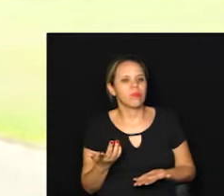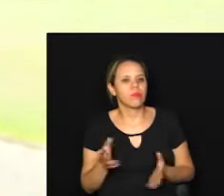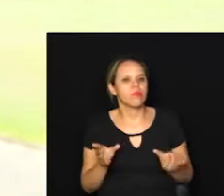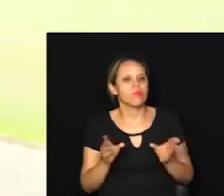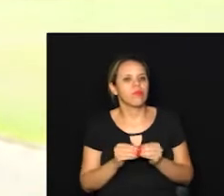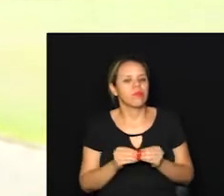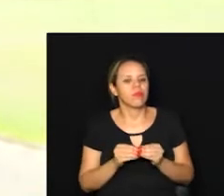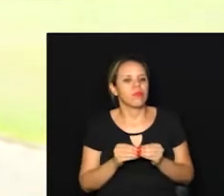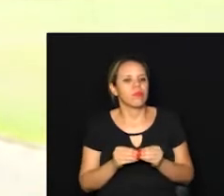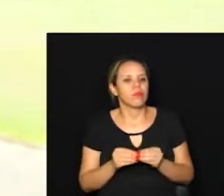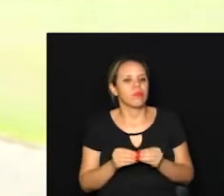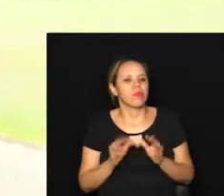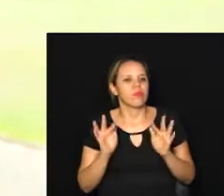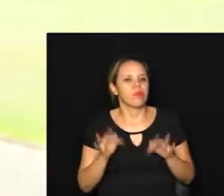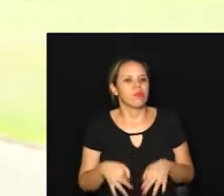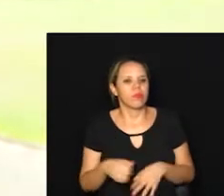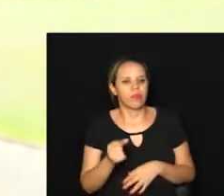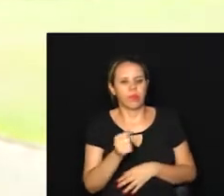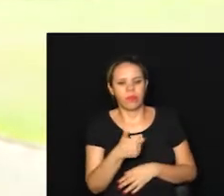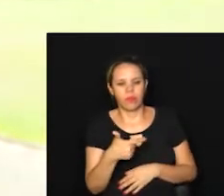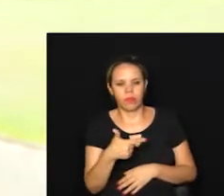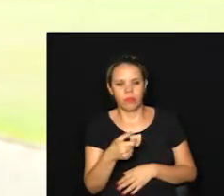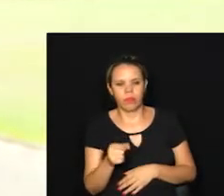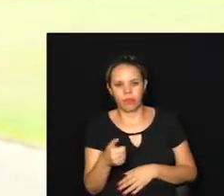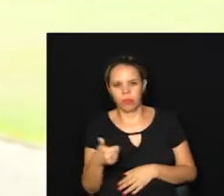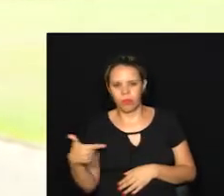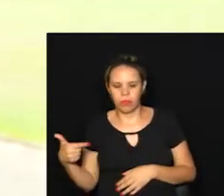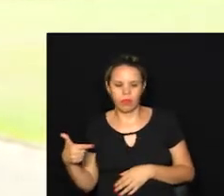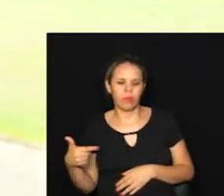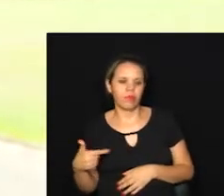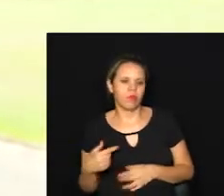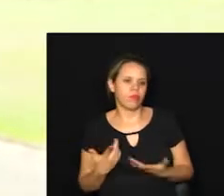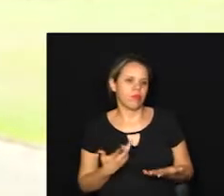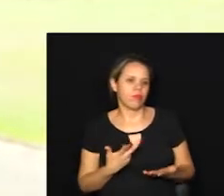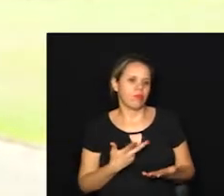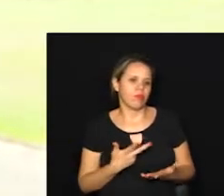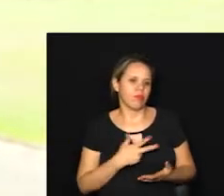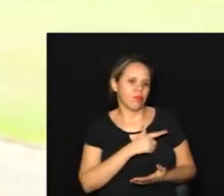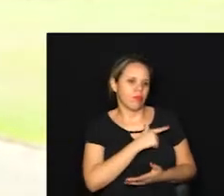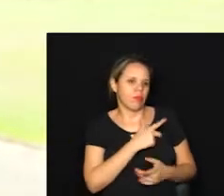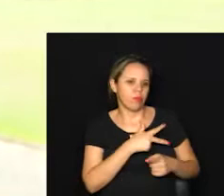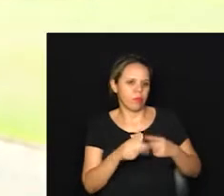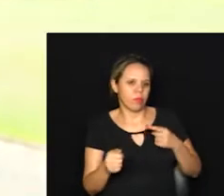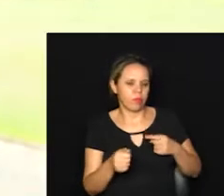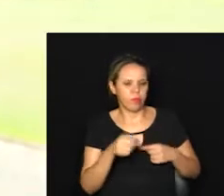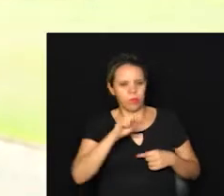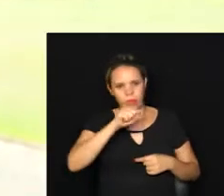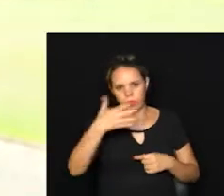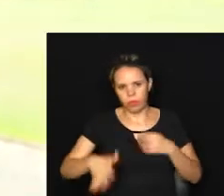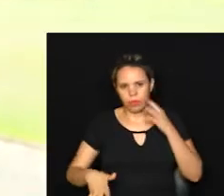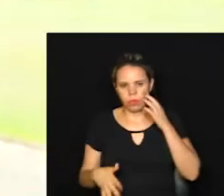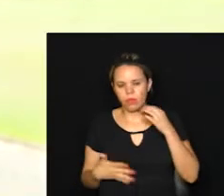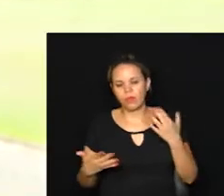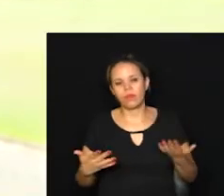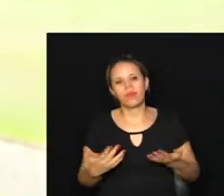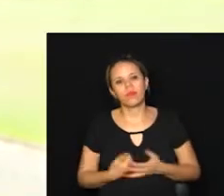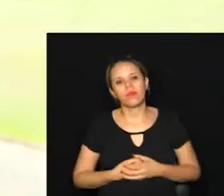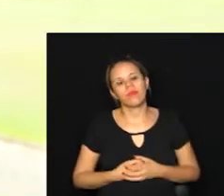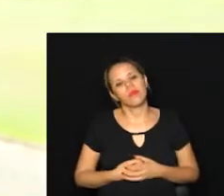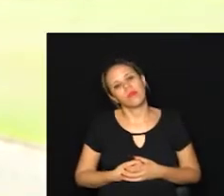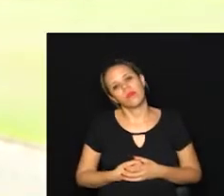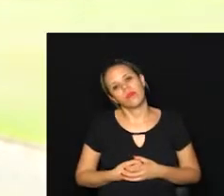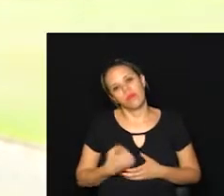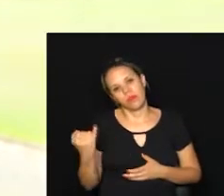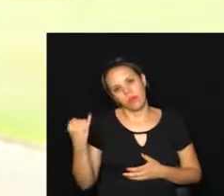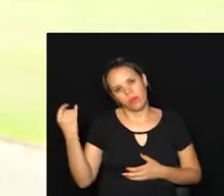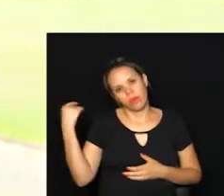de 2012, que o Guarani eliminou a Ponte e foi para a final contra o Santos? Sim, na história do Guarani, aquele foi o derby mais